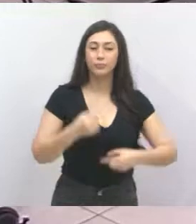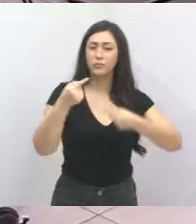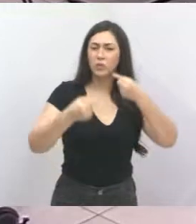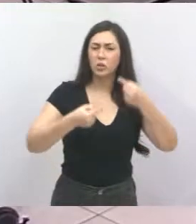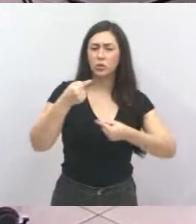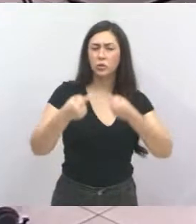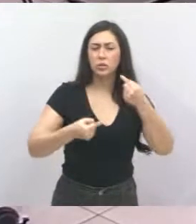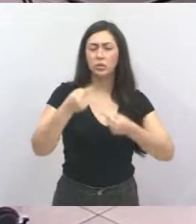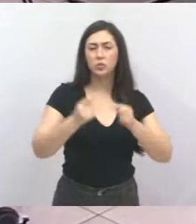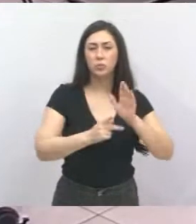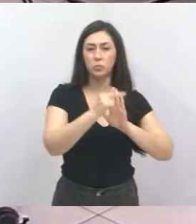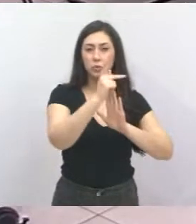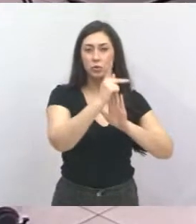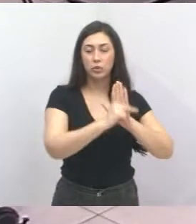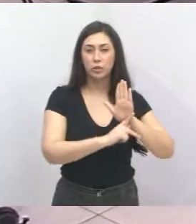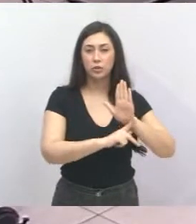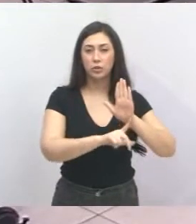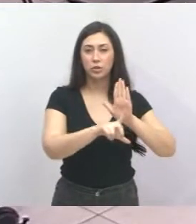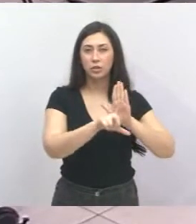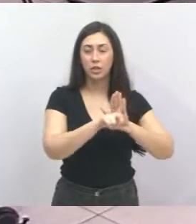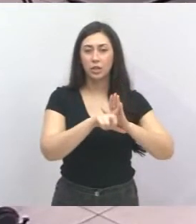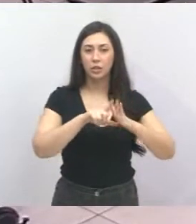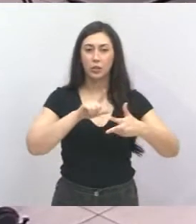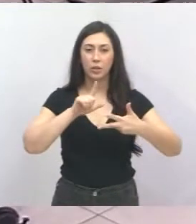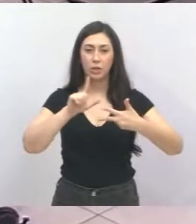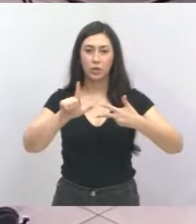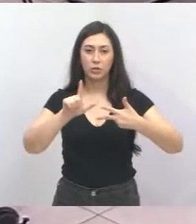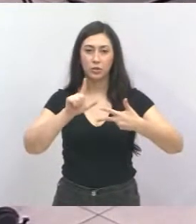Discussão única do PLL número